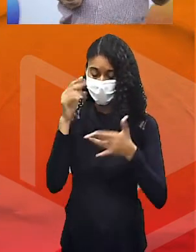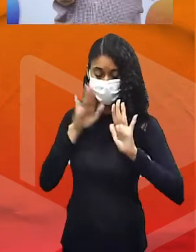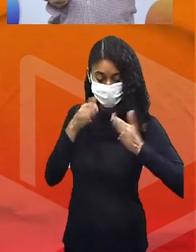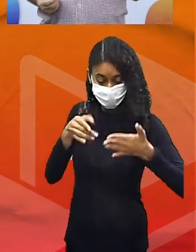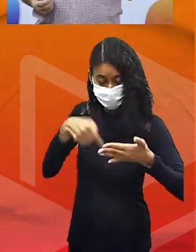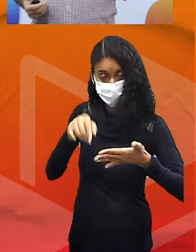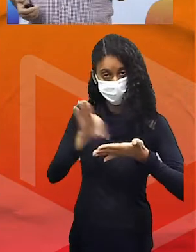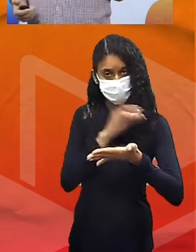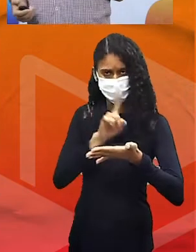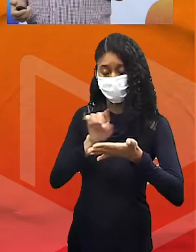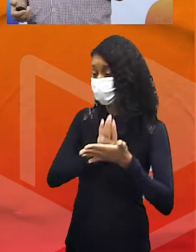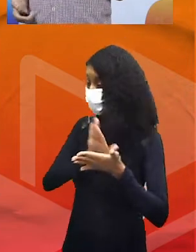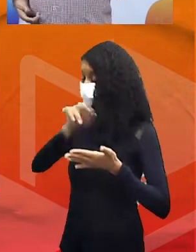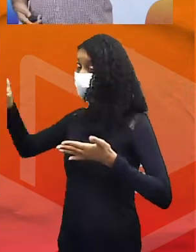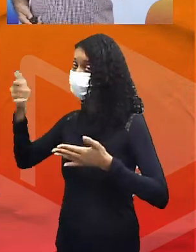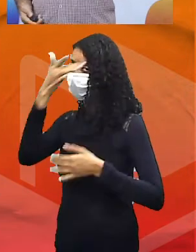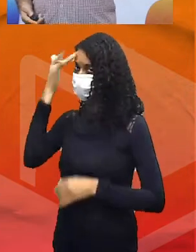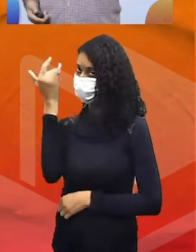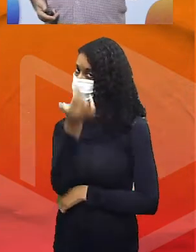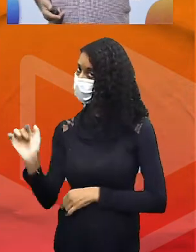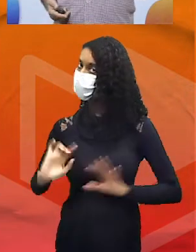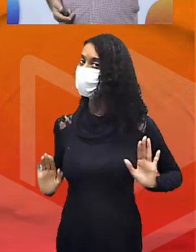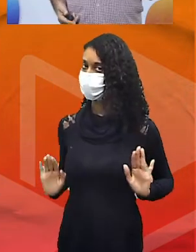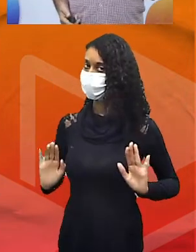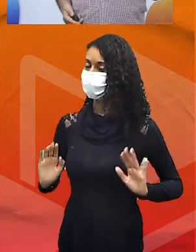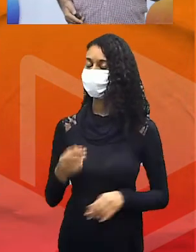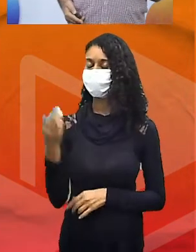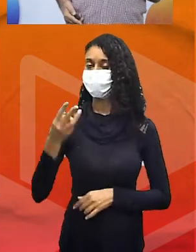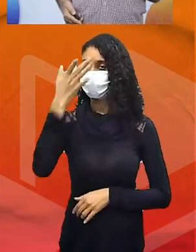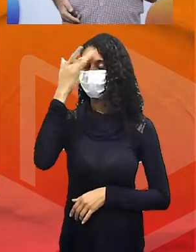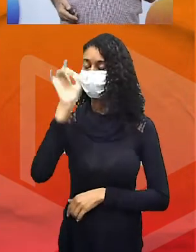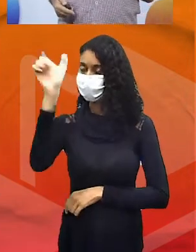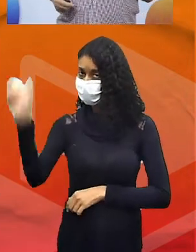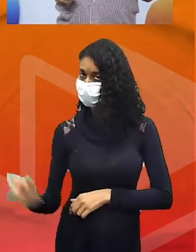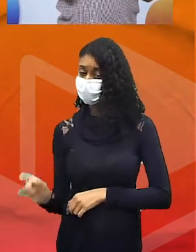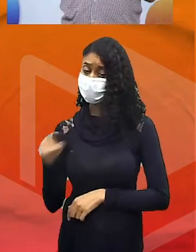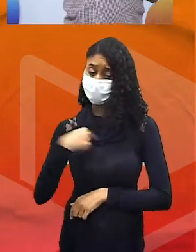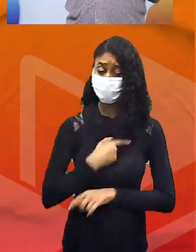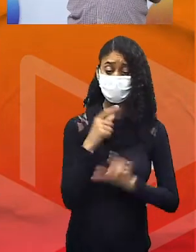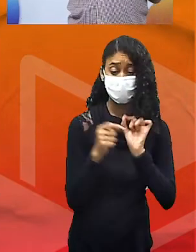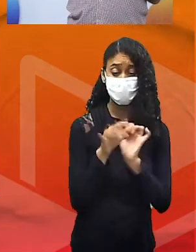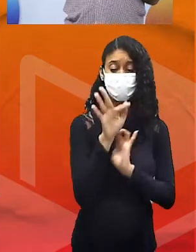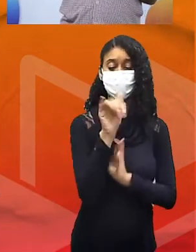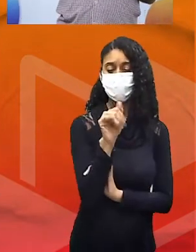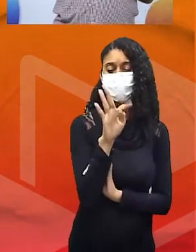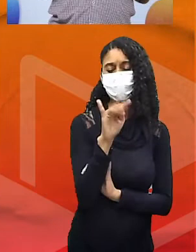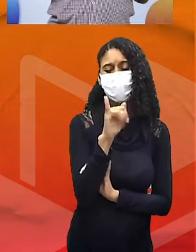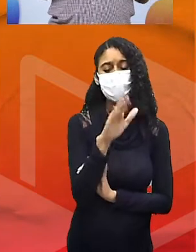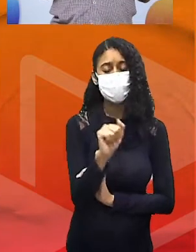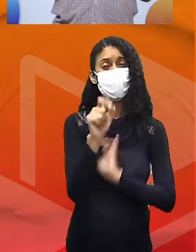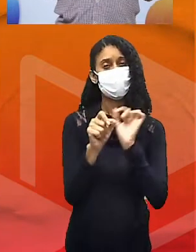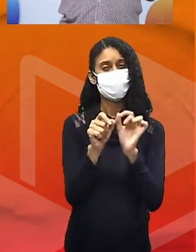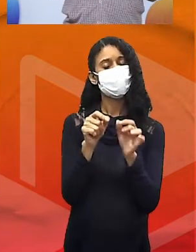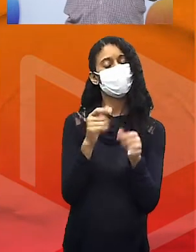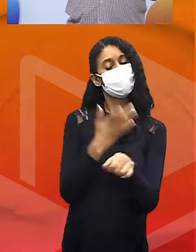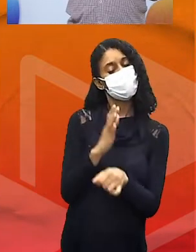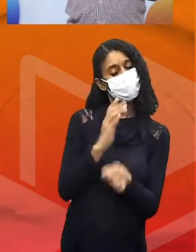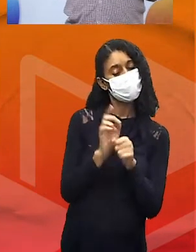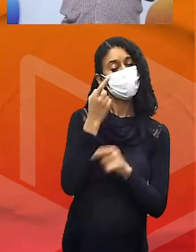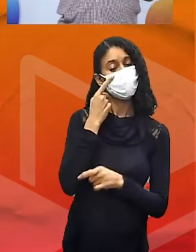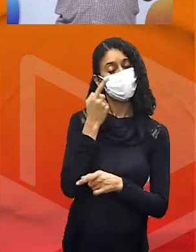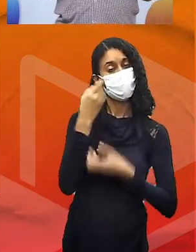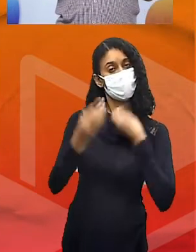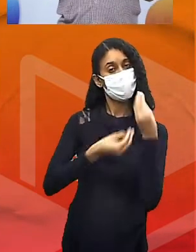daí terceira pessoa. A nossa questão aqui é função fática, é aquela que testa o canal, é aquela que